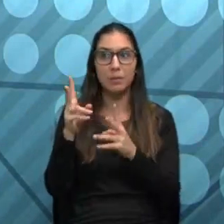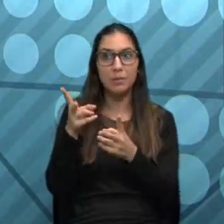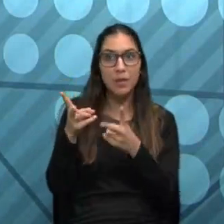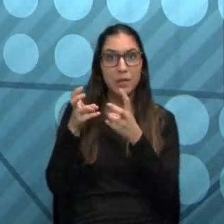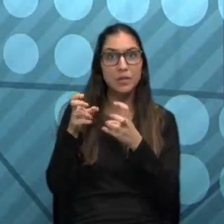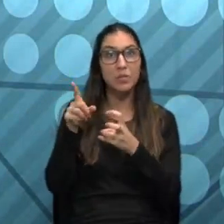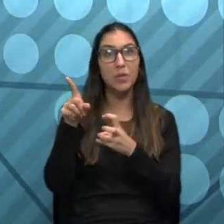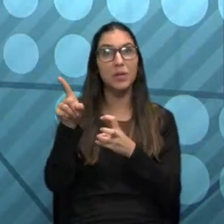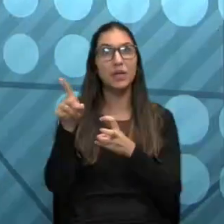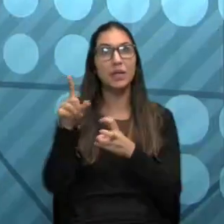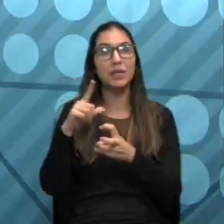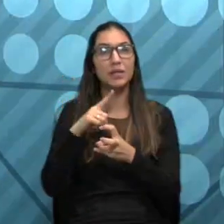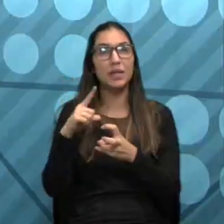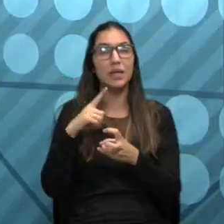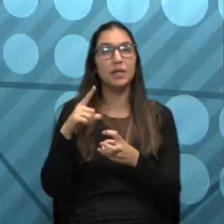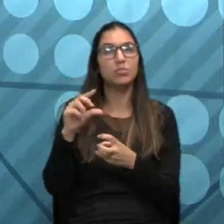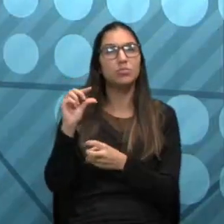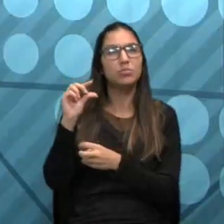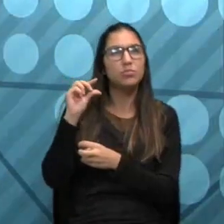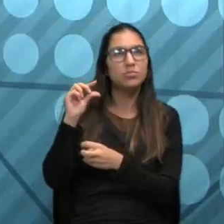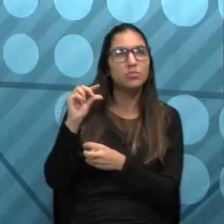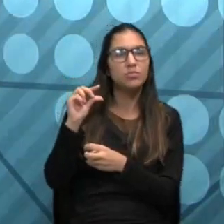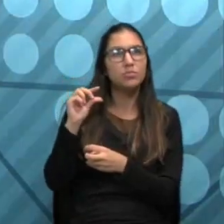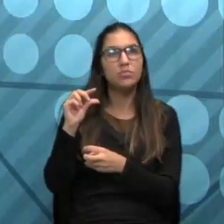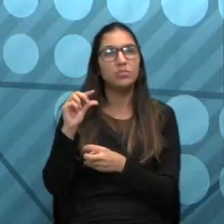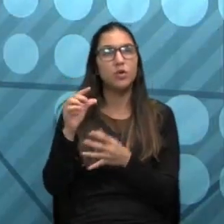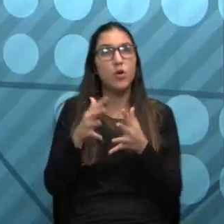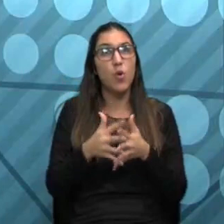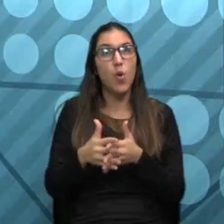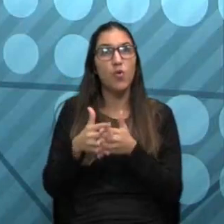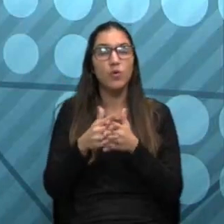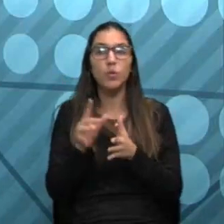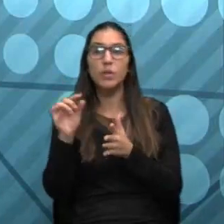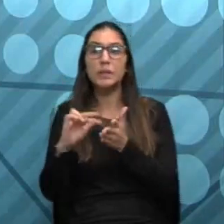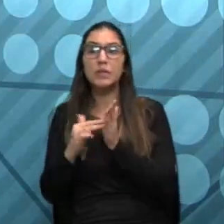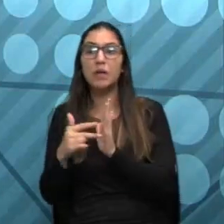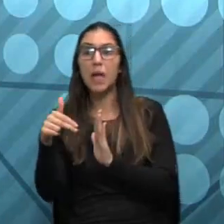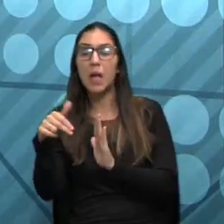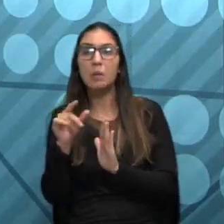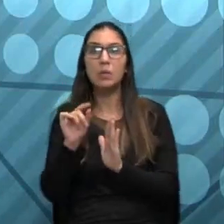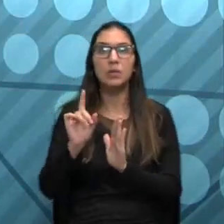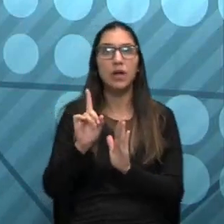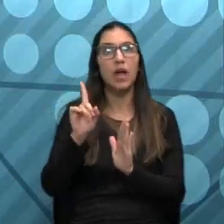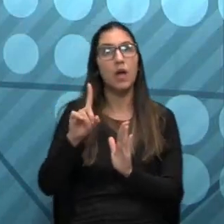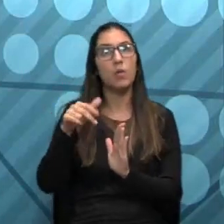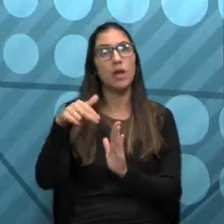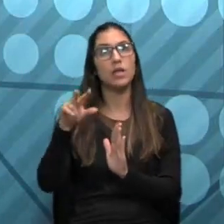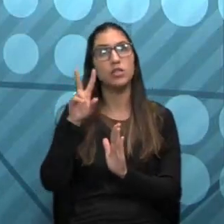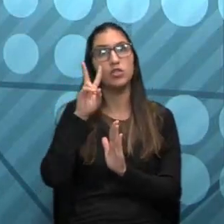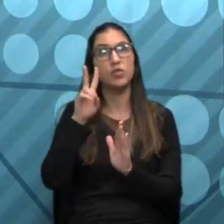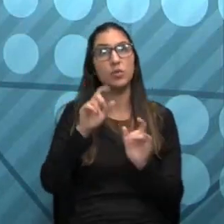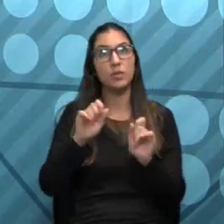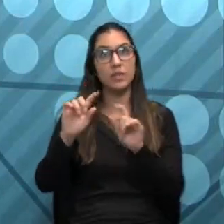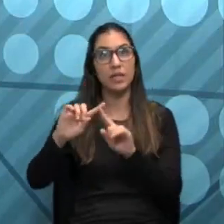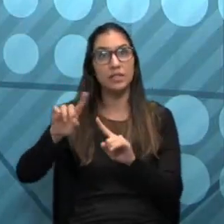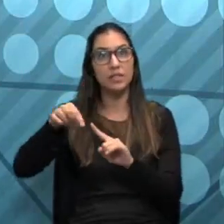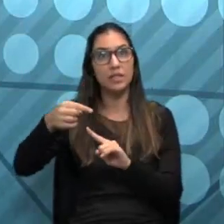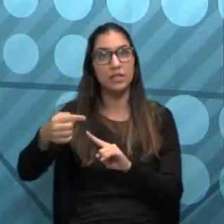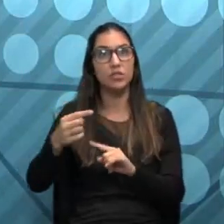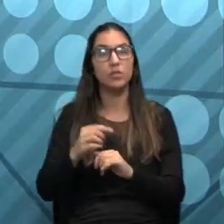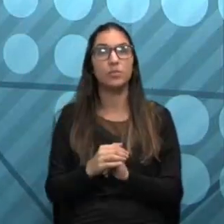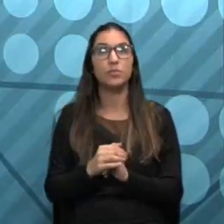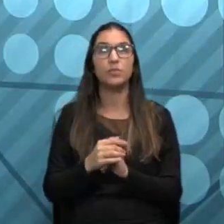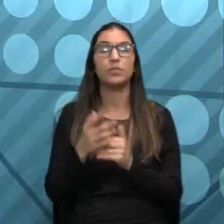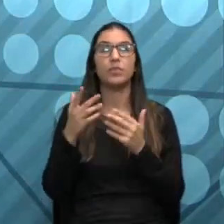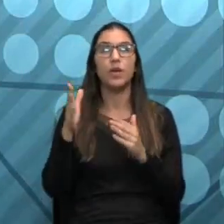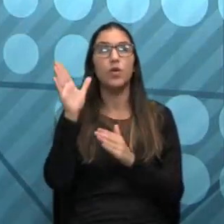teve esse pequeno conflito aí do que é o N, o que não é o N. Então, o N é o que a gente viu no slide seguinte. Uma coisa que eu